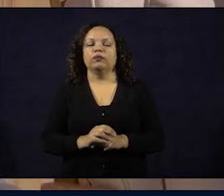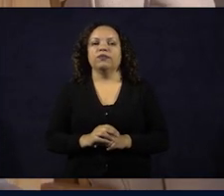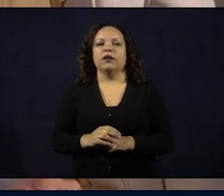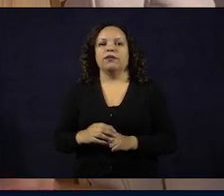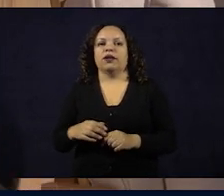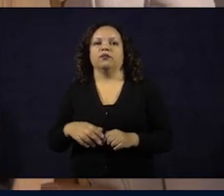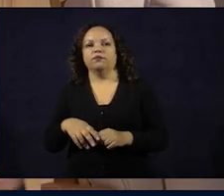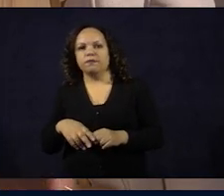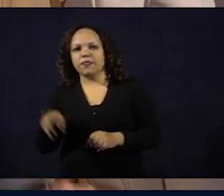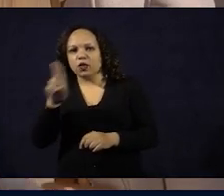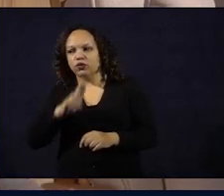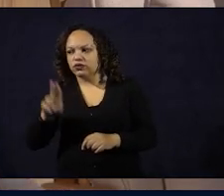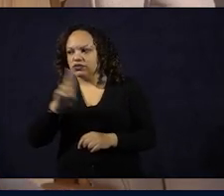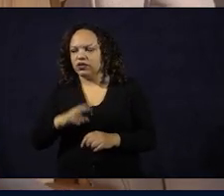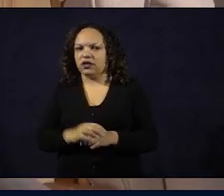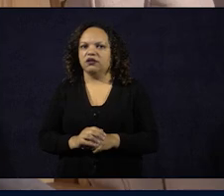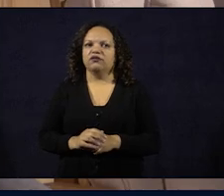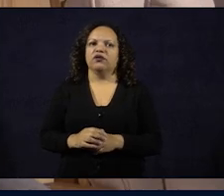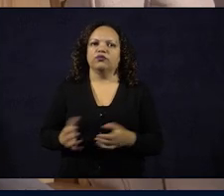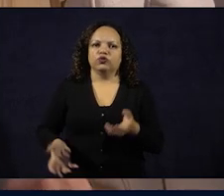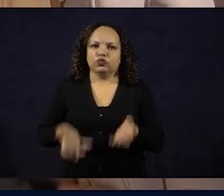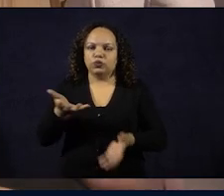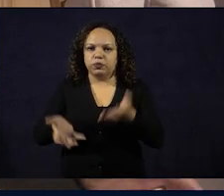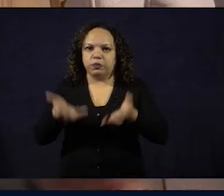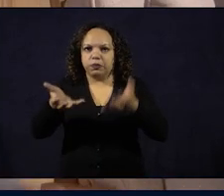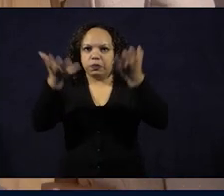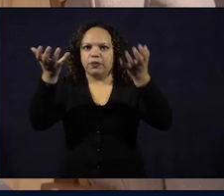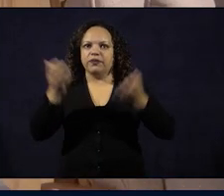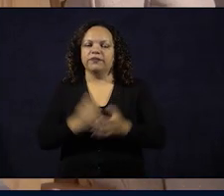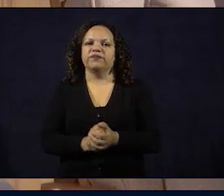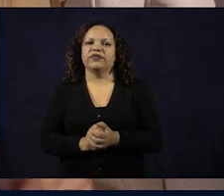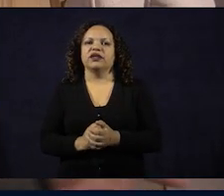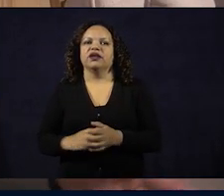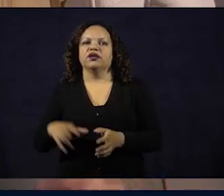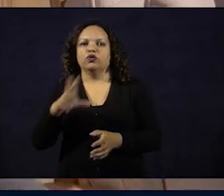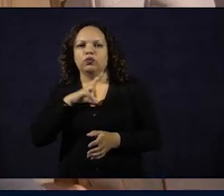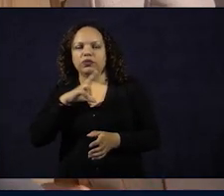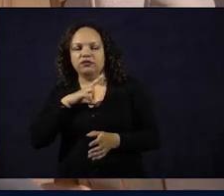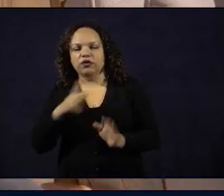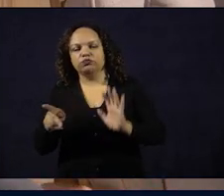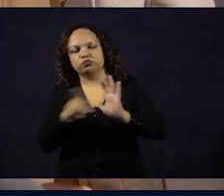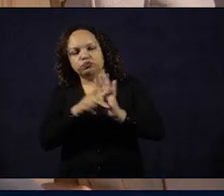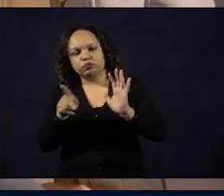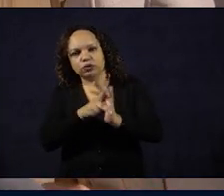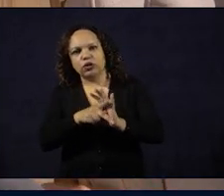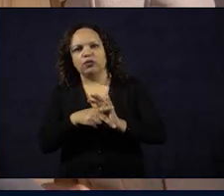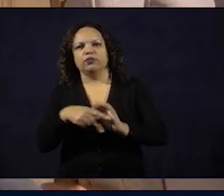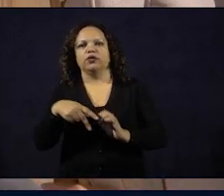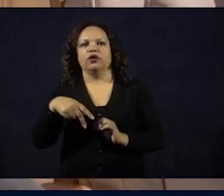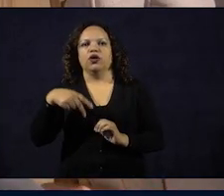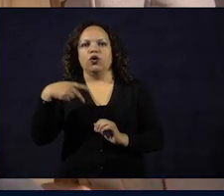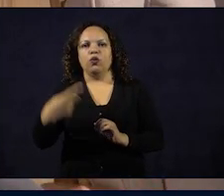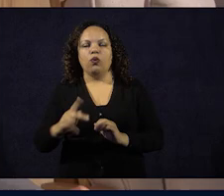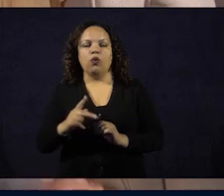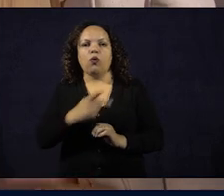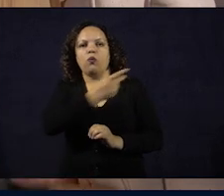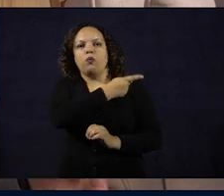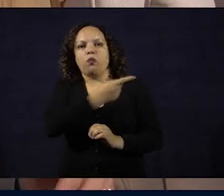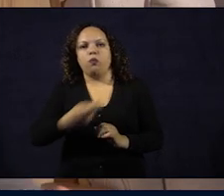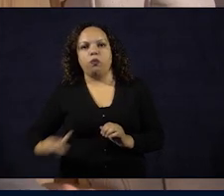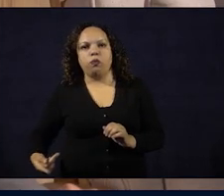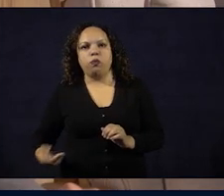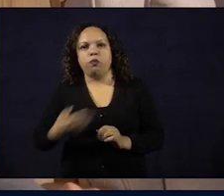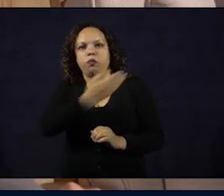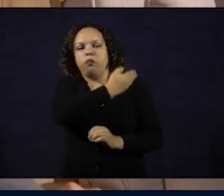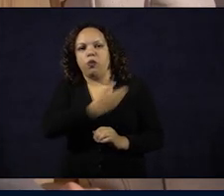meses, ou seja, vamos continuar fomentando o setor portuário, tendo o setor privado como protagonista. No setor público, a nossa agenda é